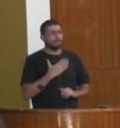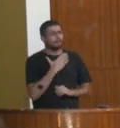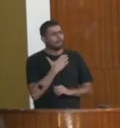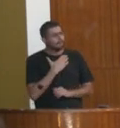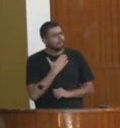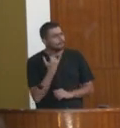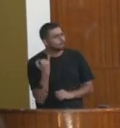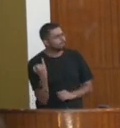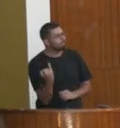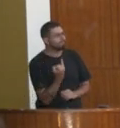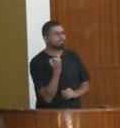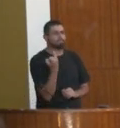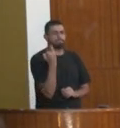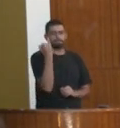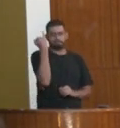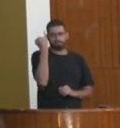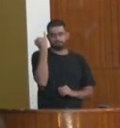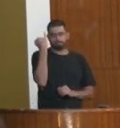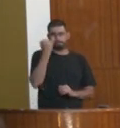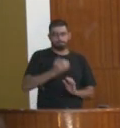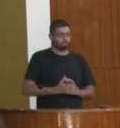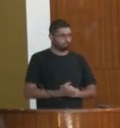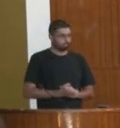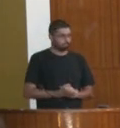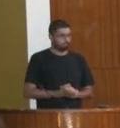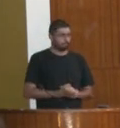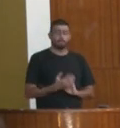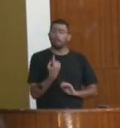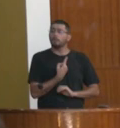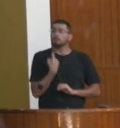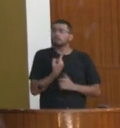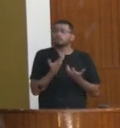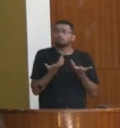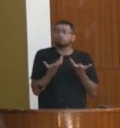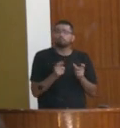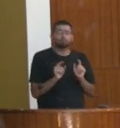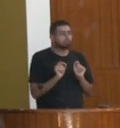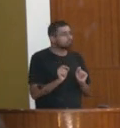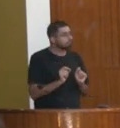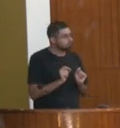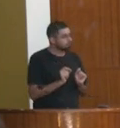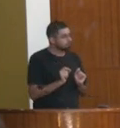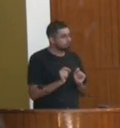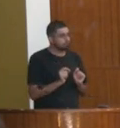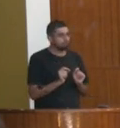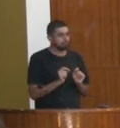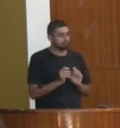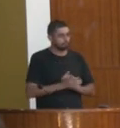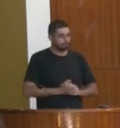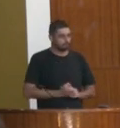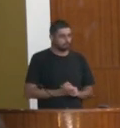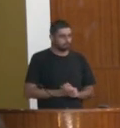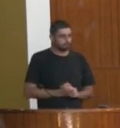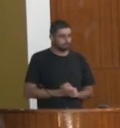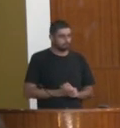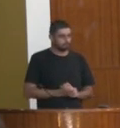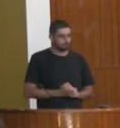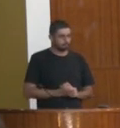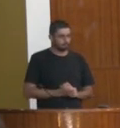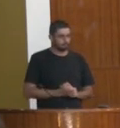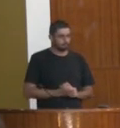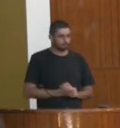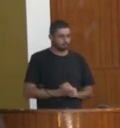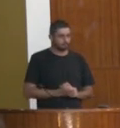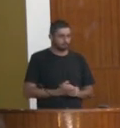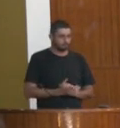importante, né? É basicamente isso. Ou seja, o que nós esperamos? O que a gente espera? Eu lembro quando eu estava na secretaria, quando